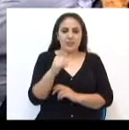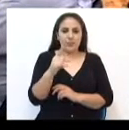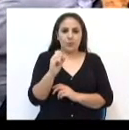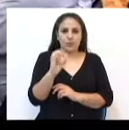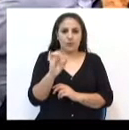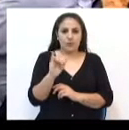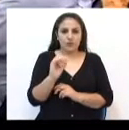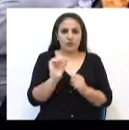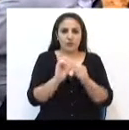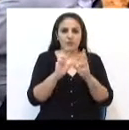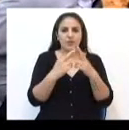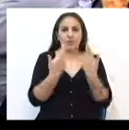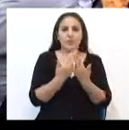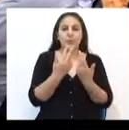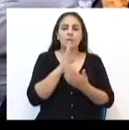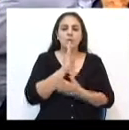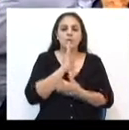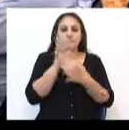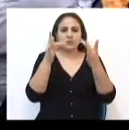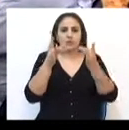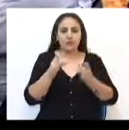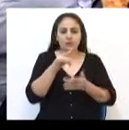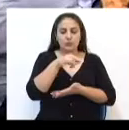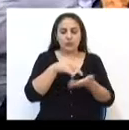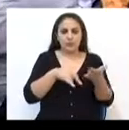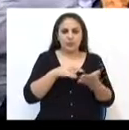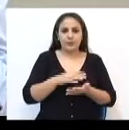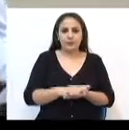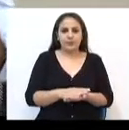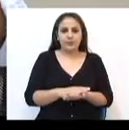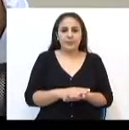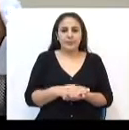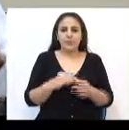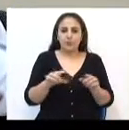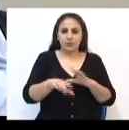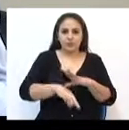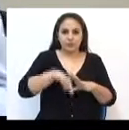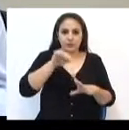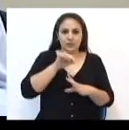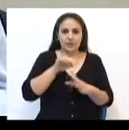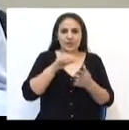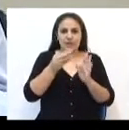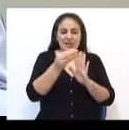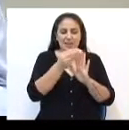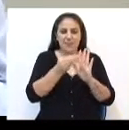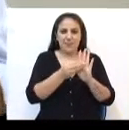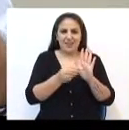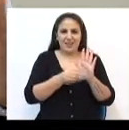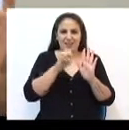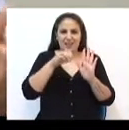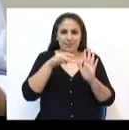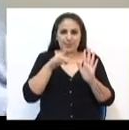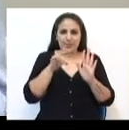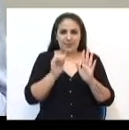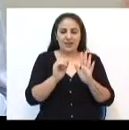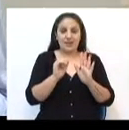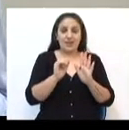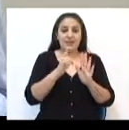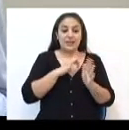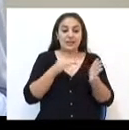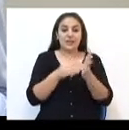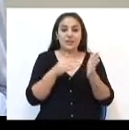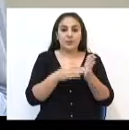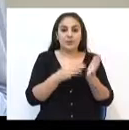promoveram uma reunião para conhecer os detalhes do documento. Ficou definido que as emendas impositivas terão um limite